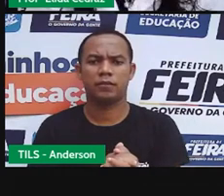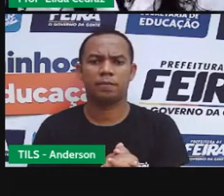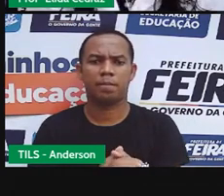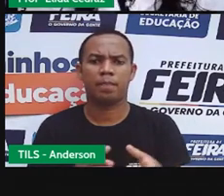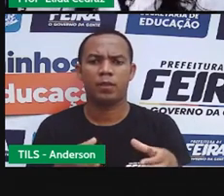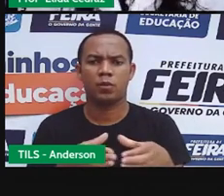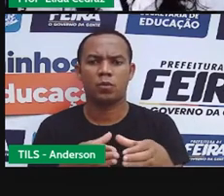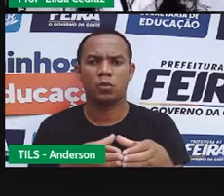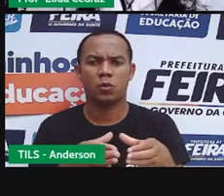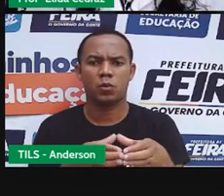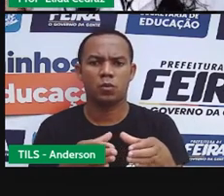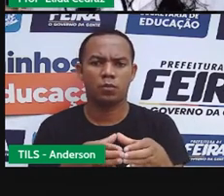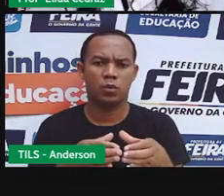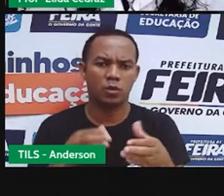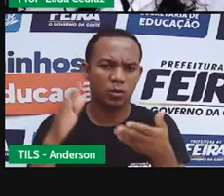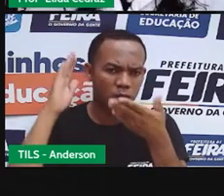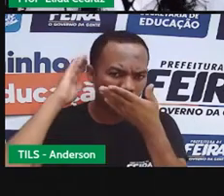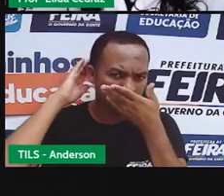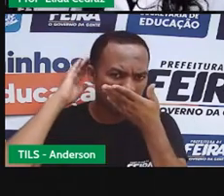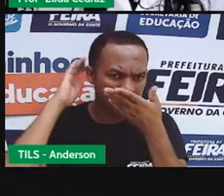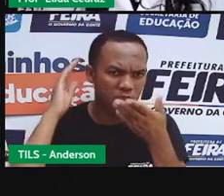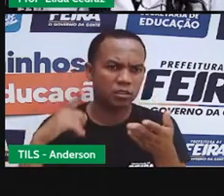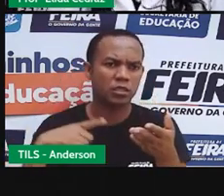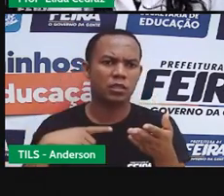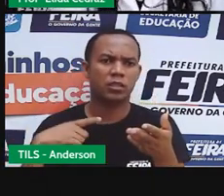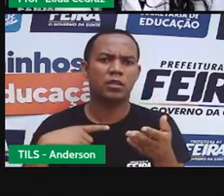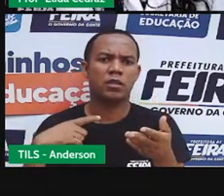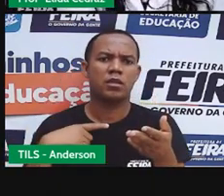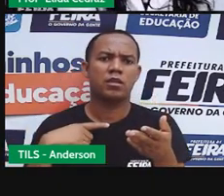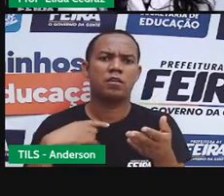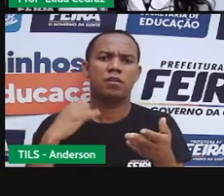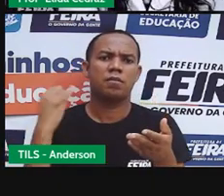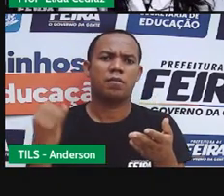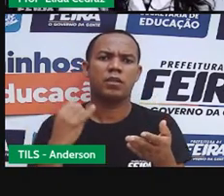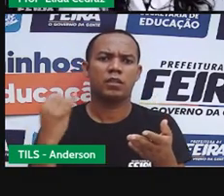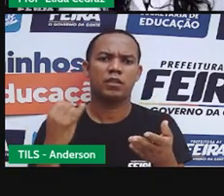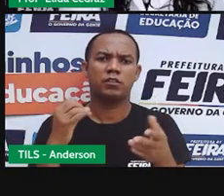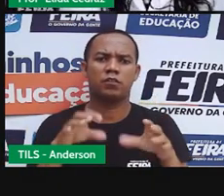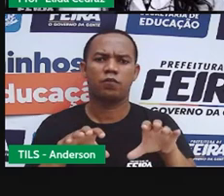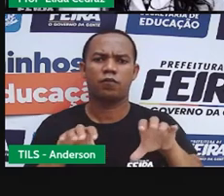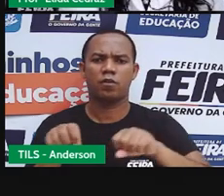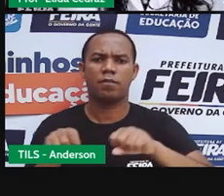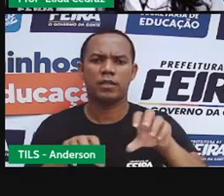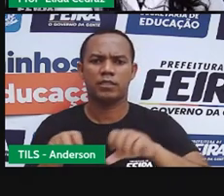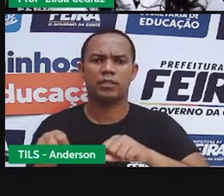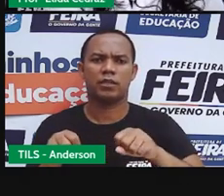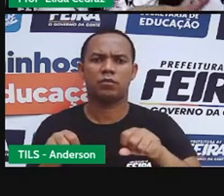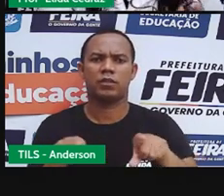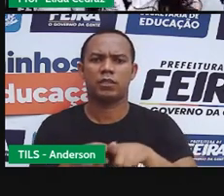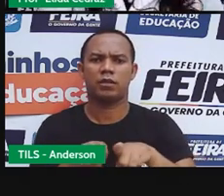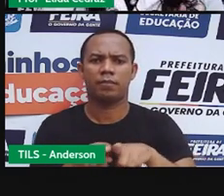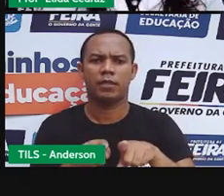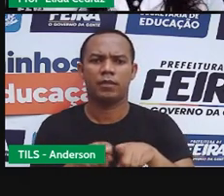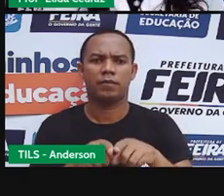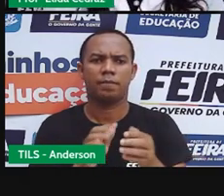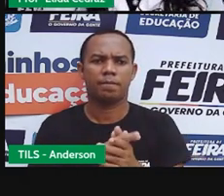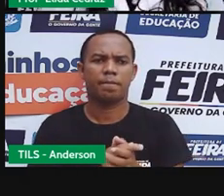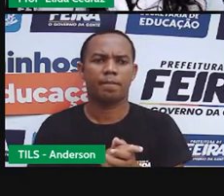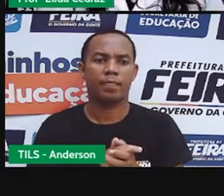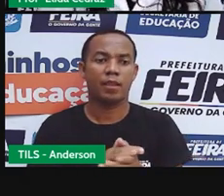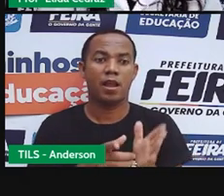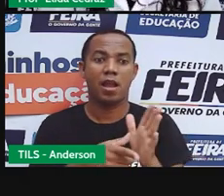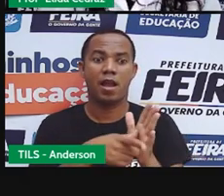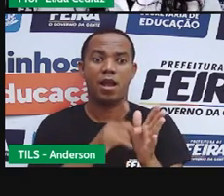Os povos indígenas têm uma participação importante na formação do povo brasileiro. Justamente por isso, eles estavam